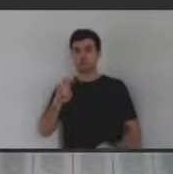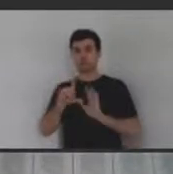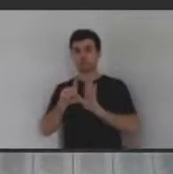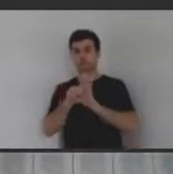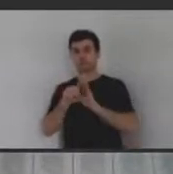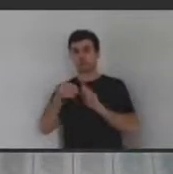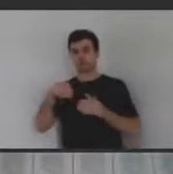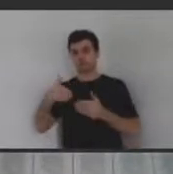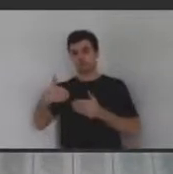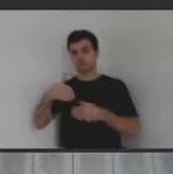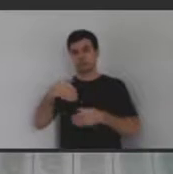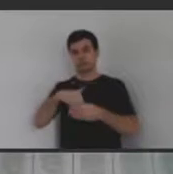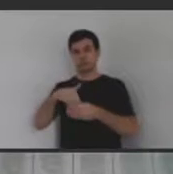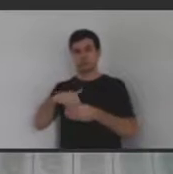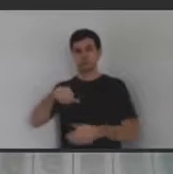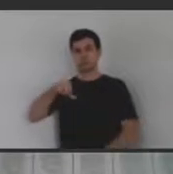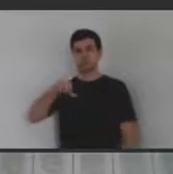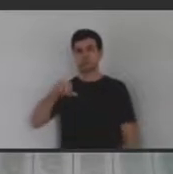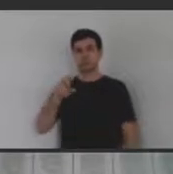nº